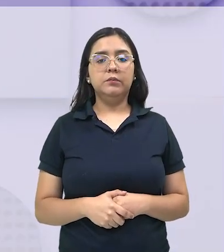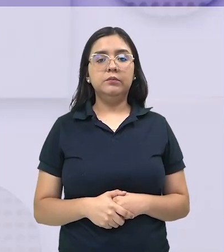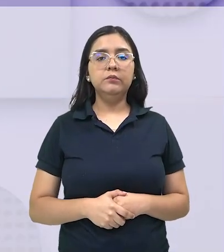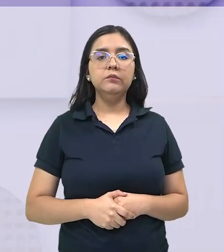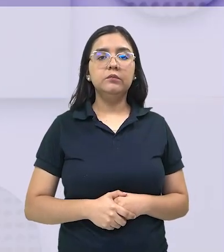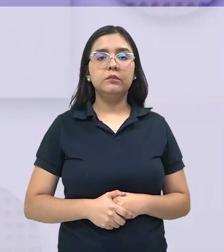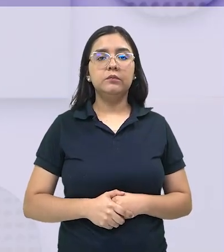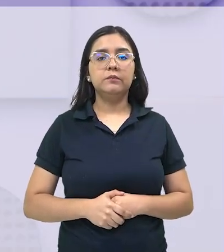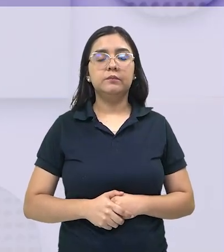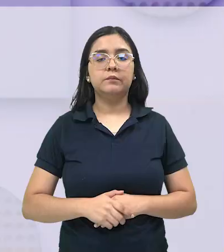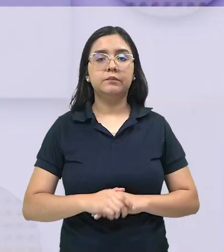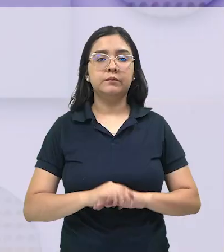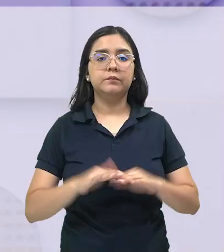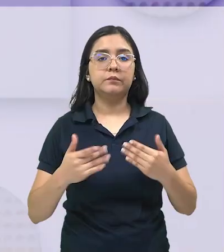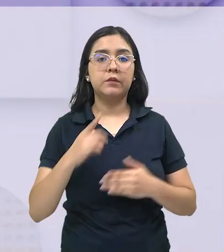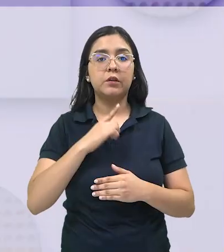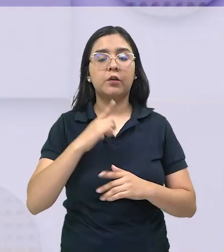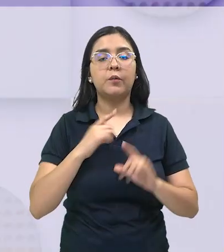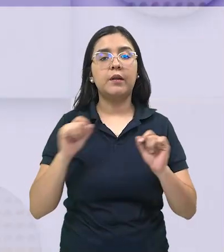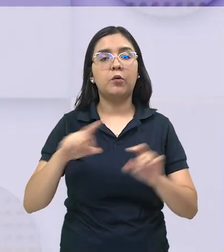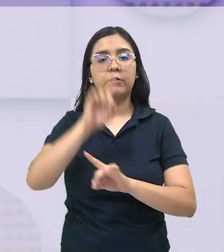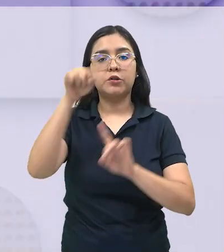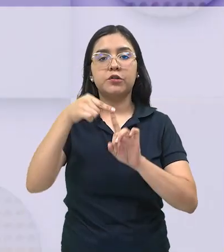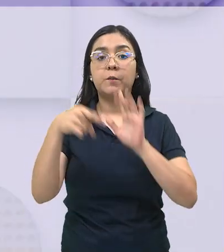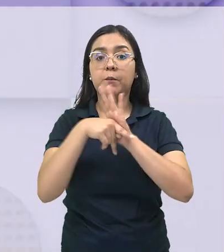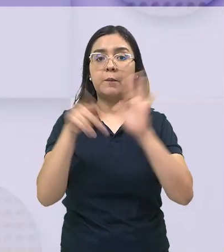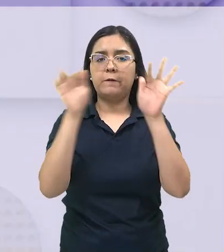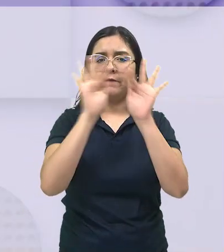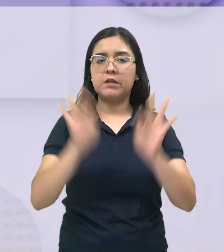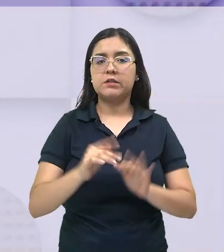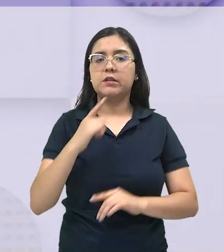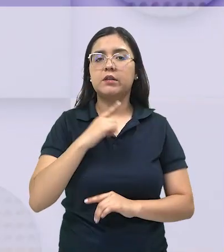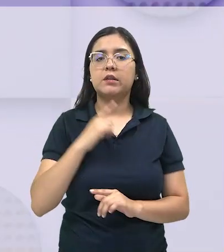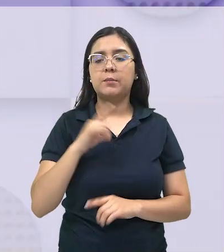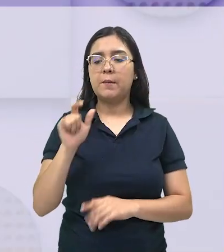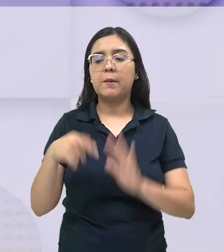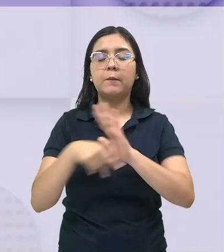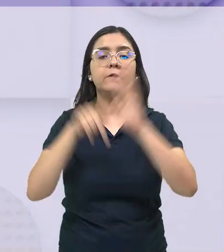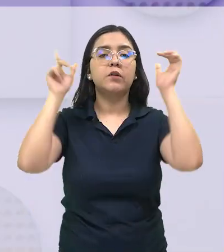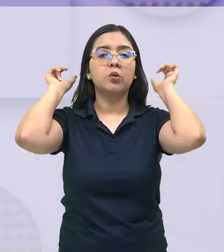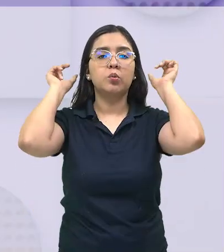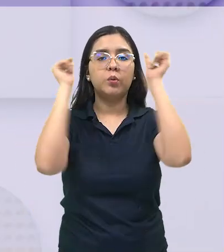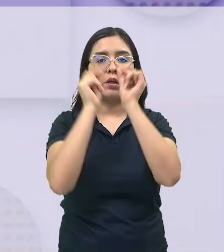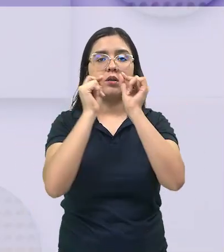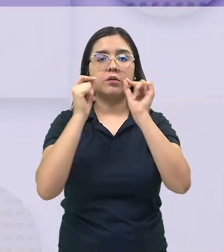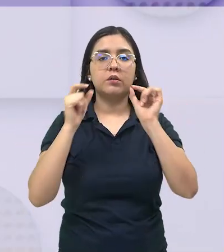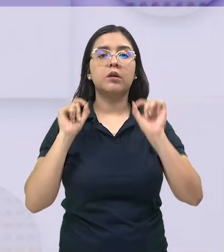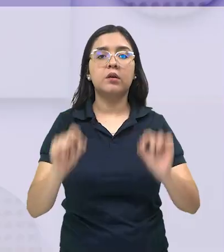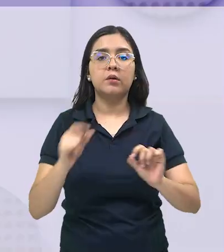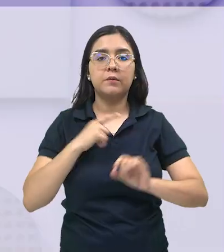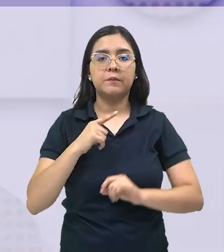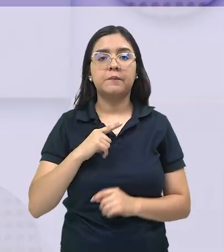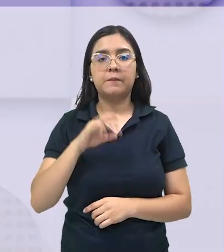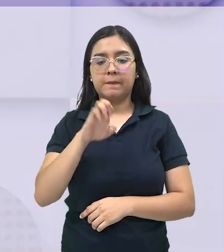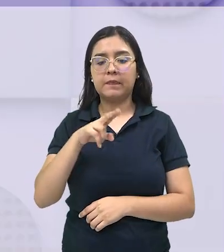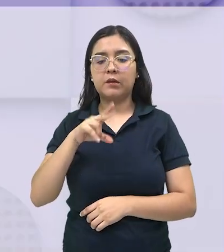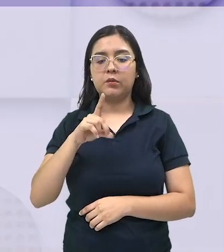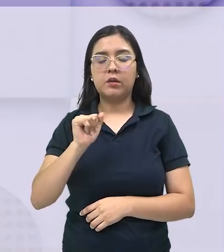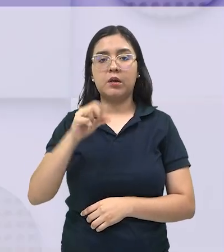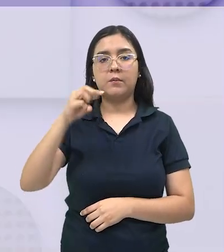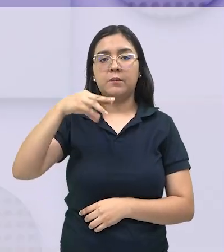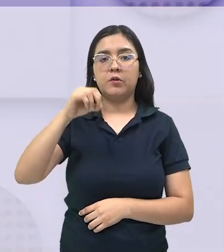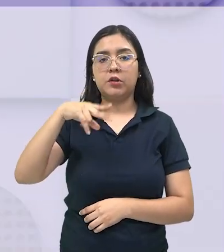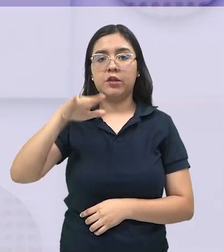ser feito para a felicidade, existe uma palavra lá no grego que se chama